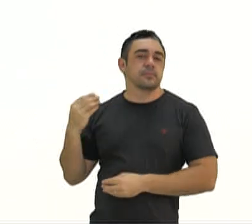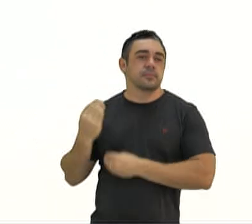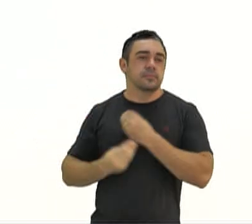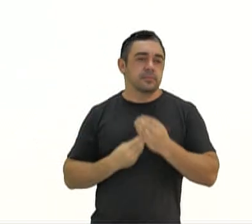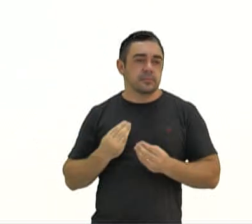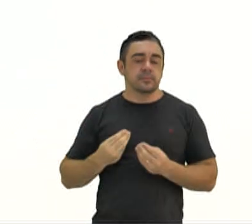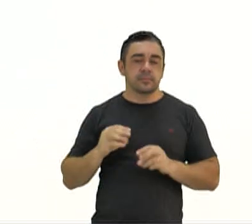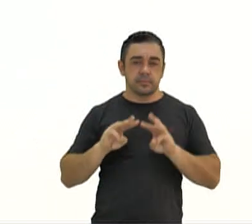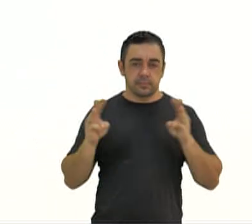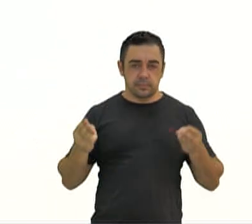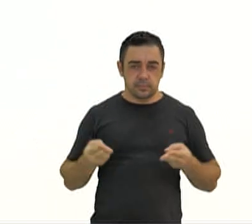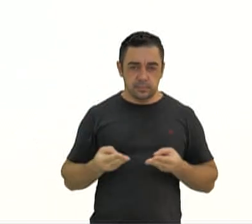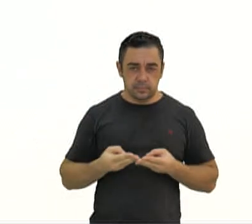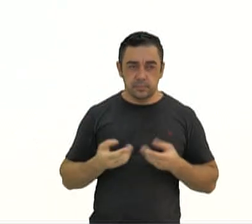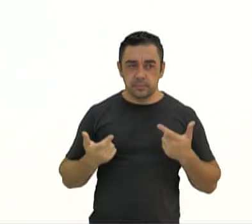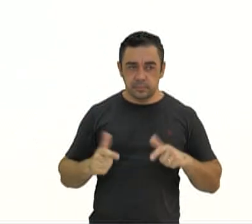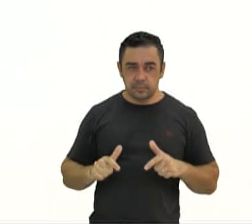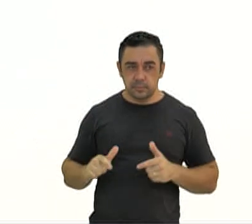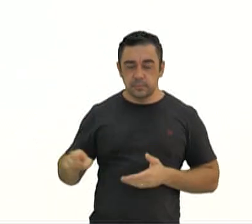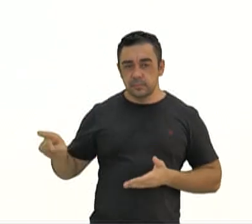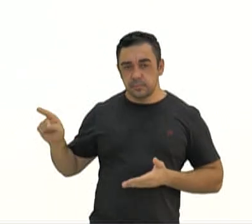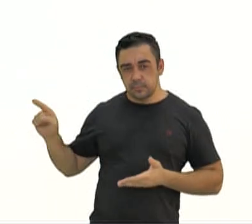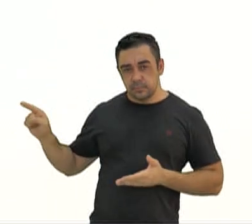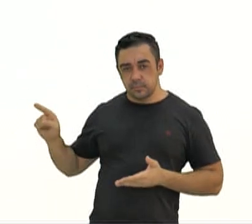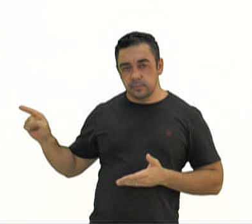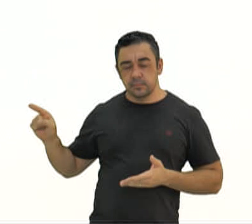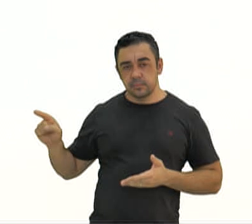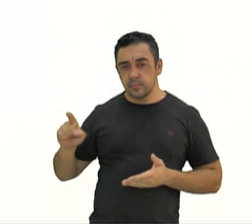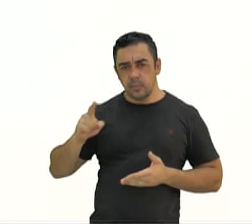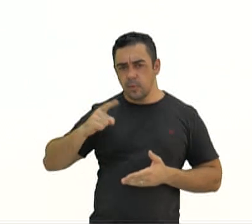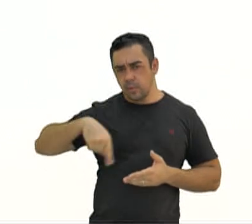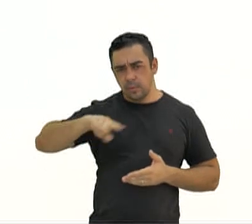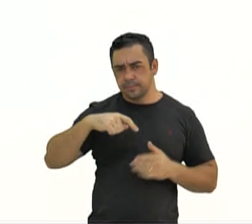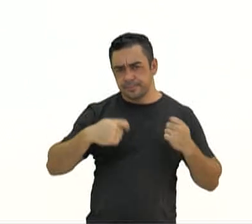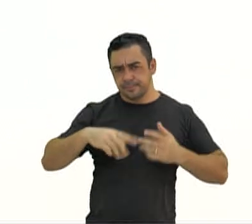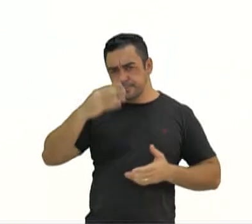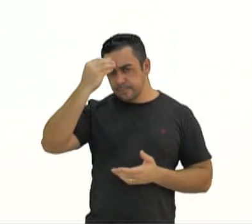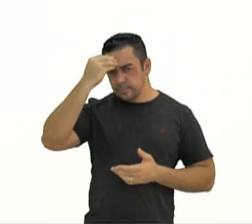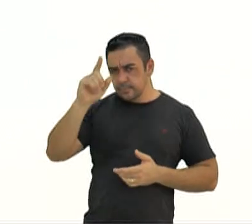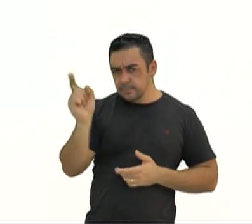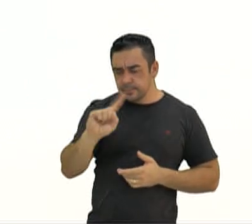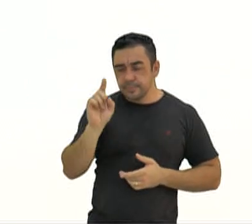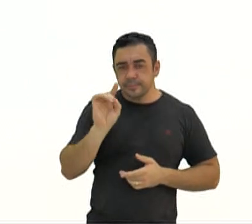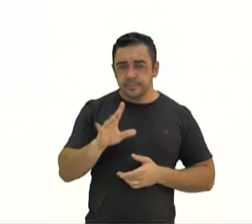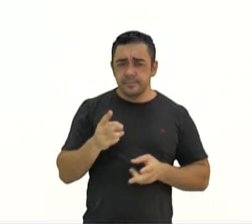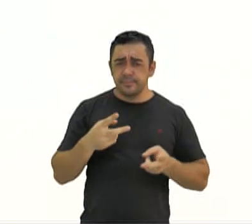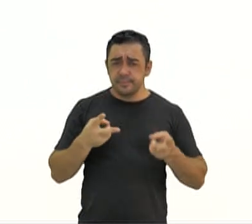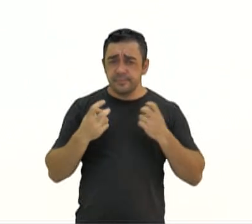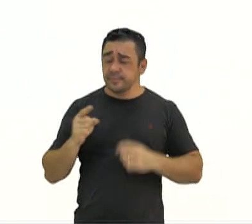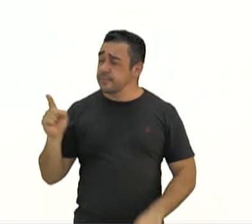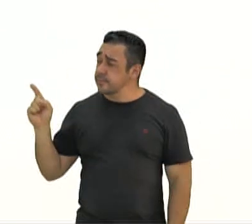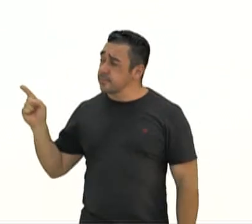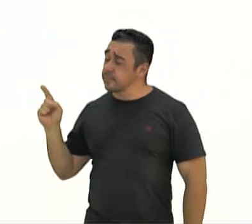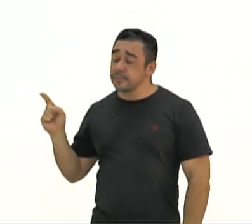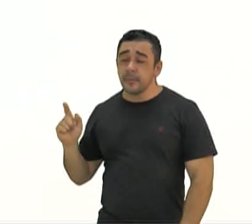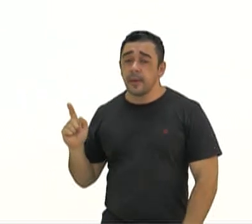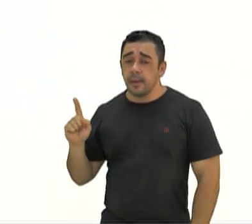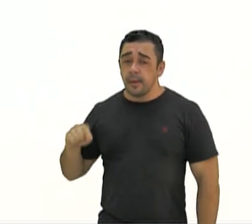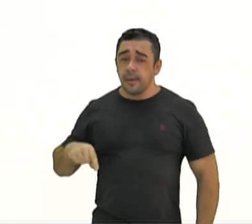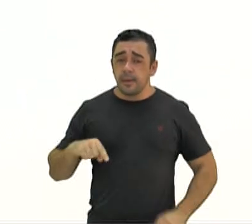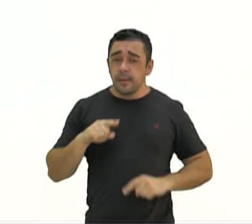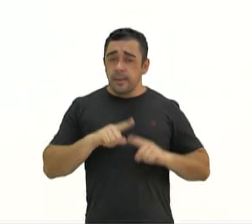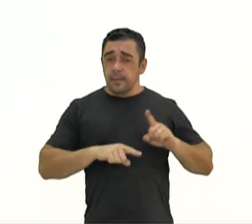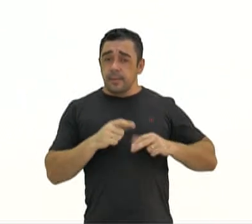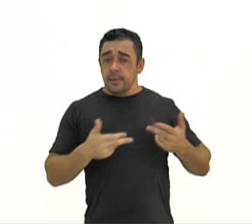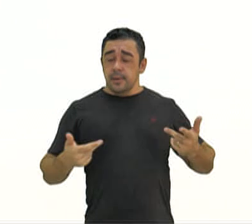a listinha, que logicamente não temos o intuito que vocês decorem, é só para a gente observar a riqueza desse material.